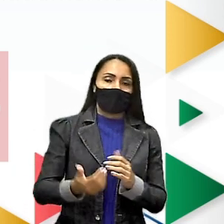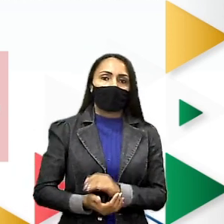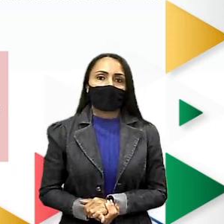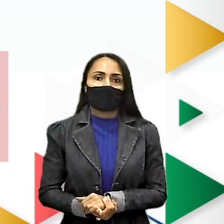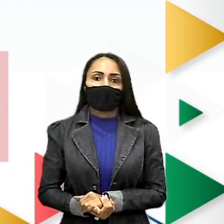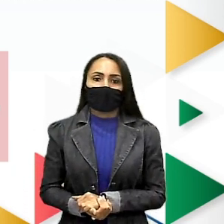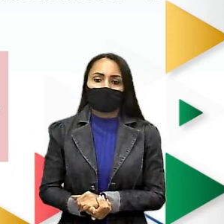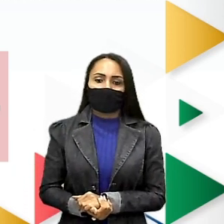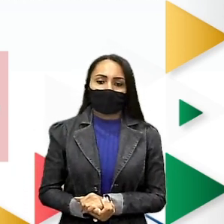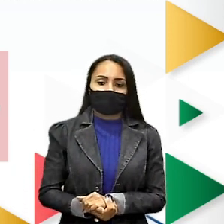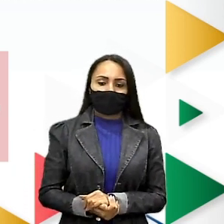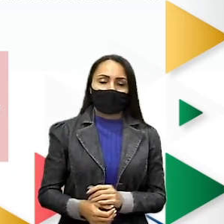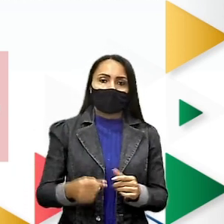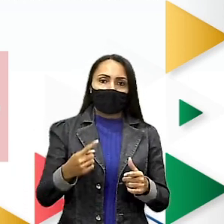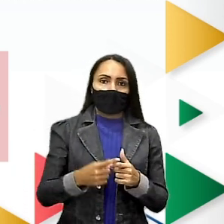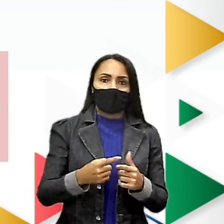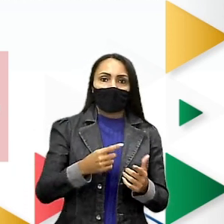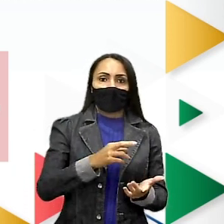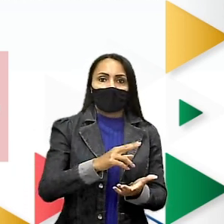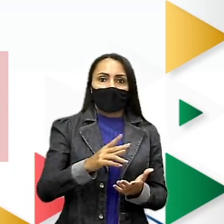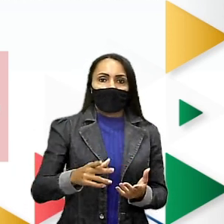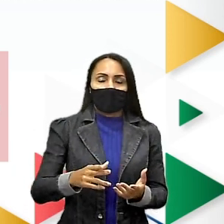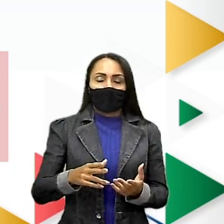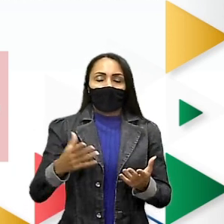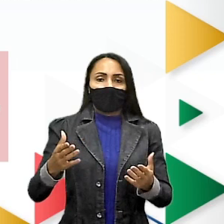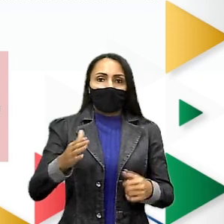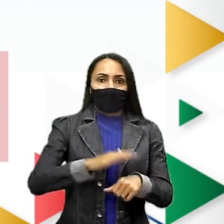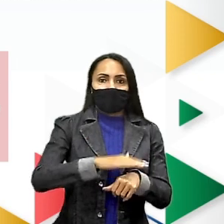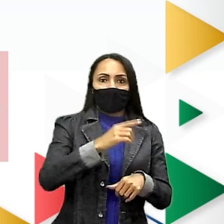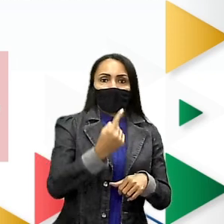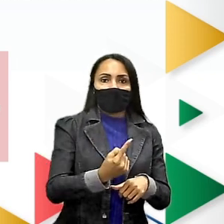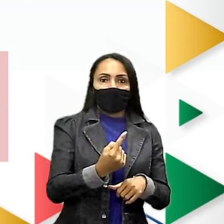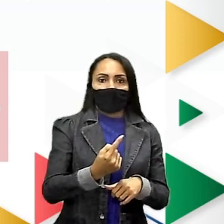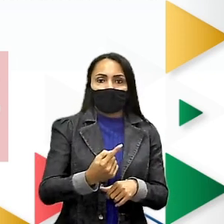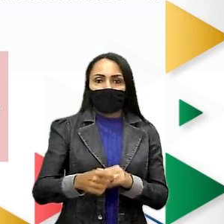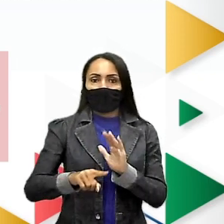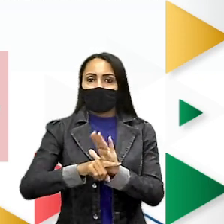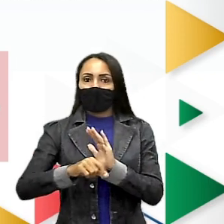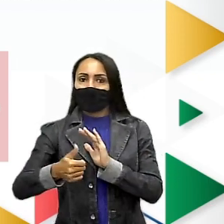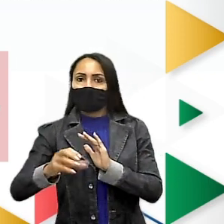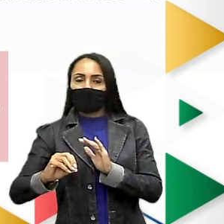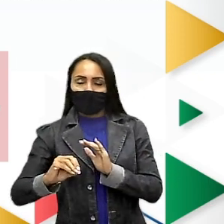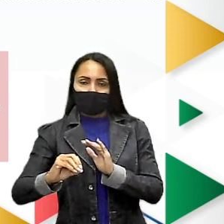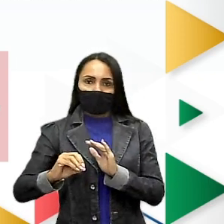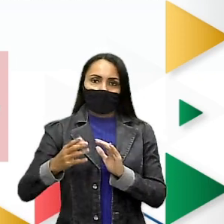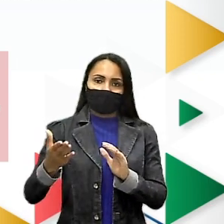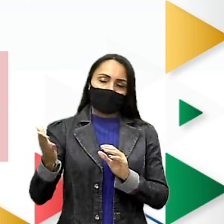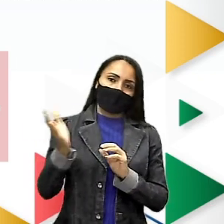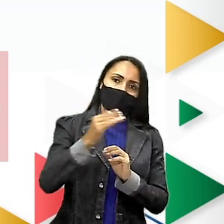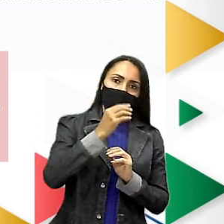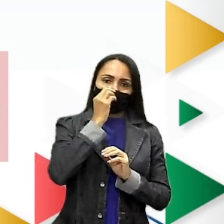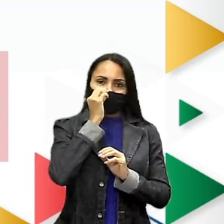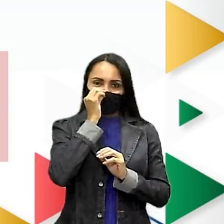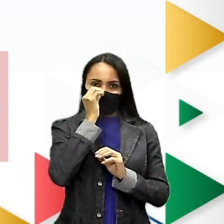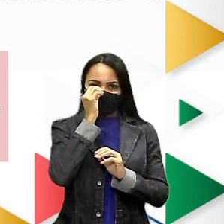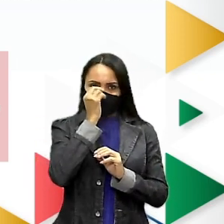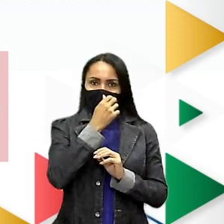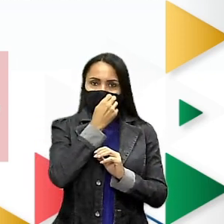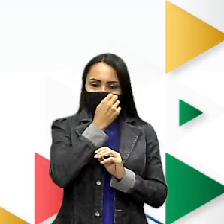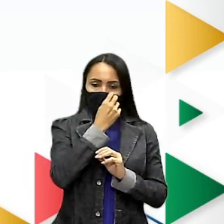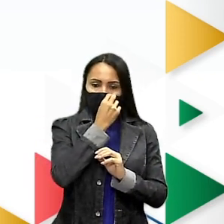1,496? Porque a variação é maior que 1, menor que 10. Fechou? Vem comigo, ó, que eu vou te mostrar